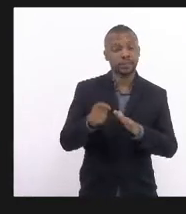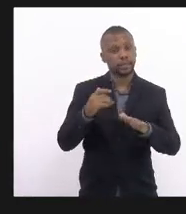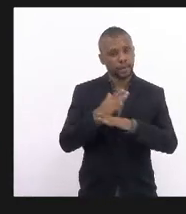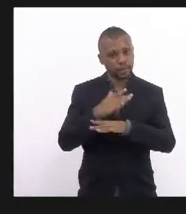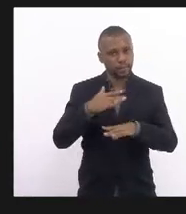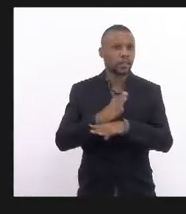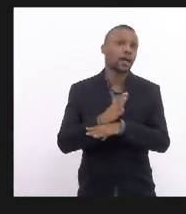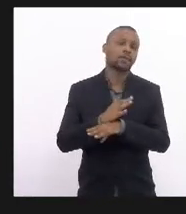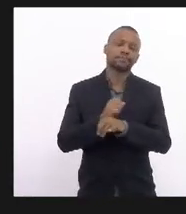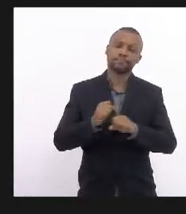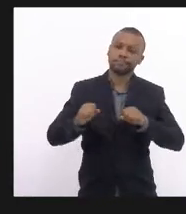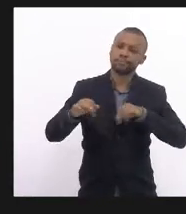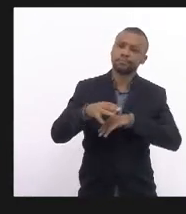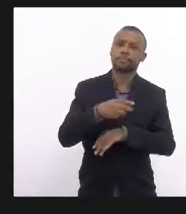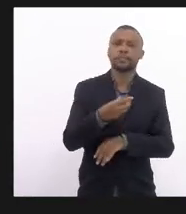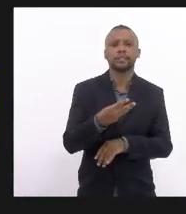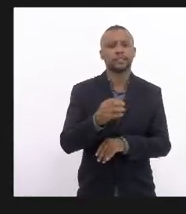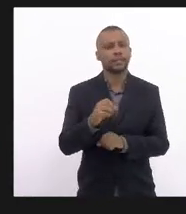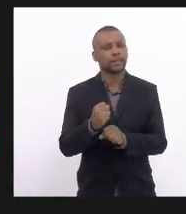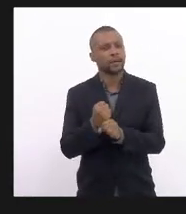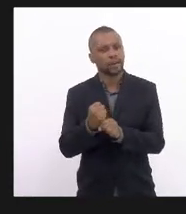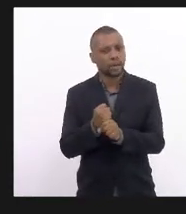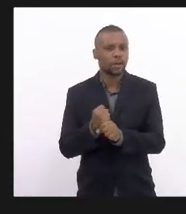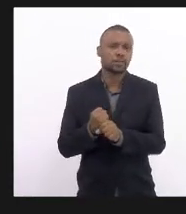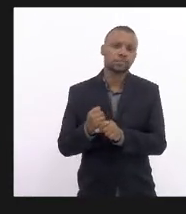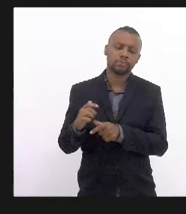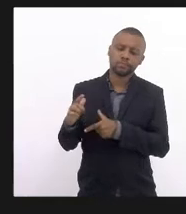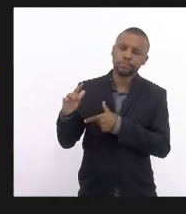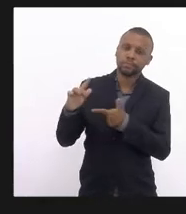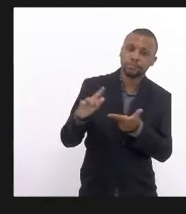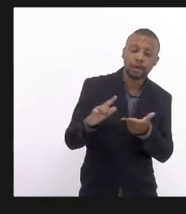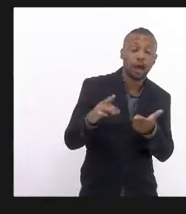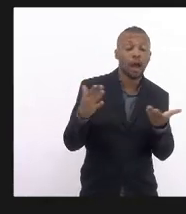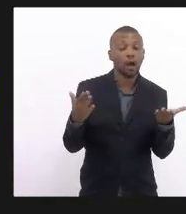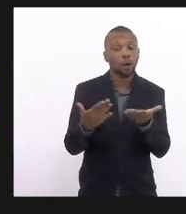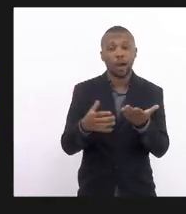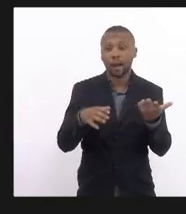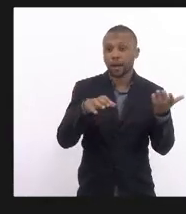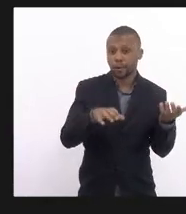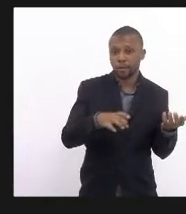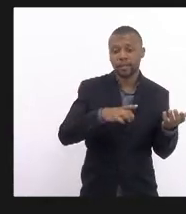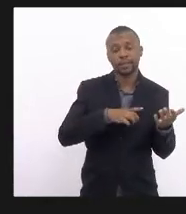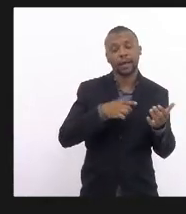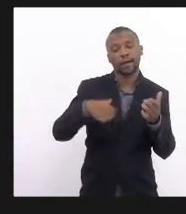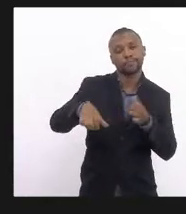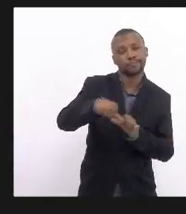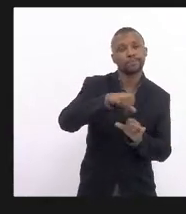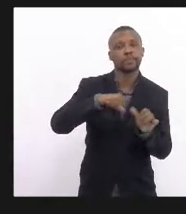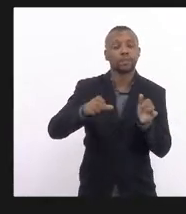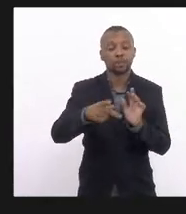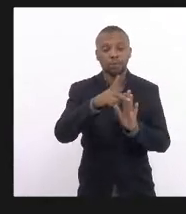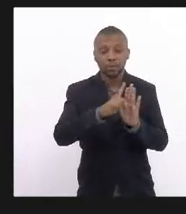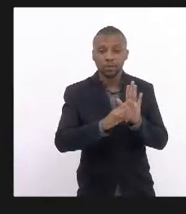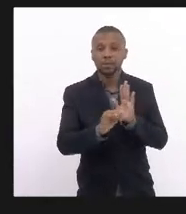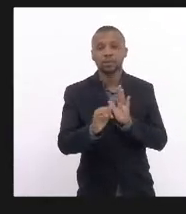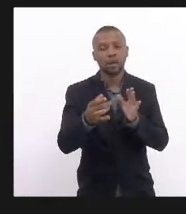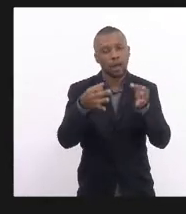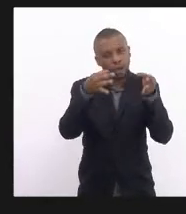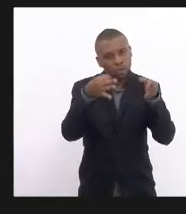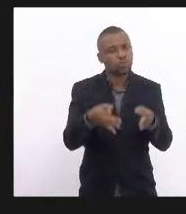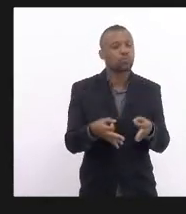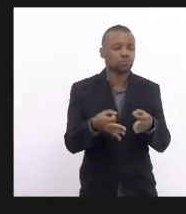família tradicional. E agora, depois a Câmara agora está fazendo o destombamento. O projeto é justo da deputada Zeidan, a